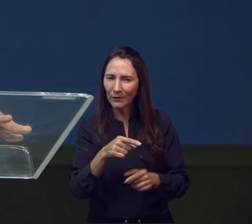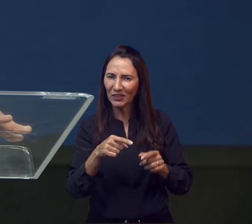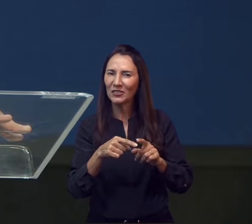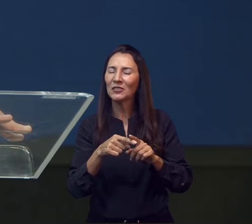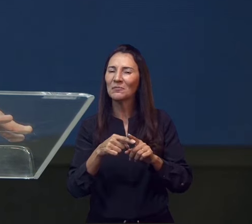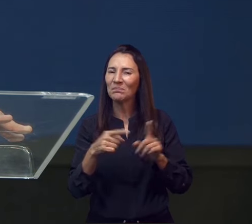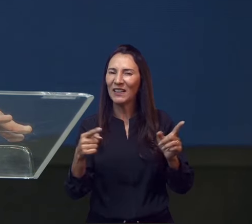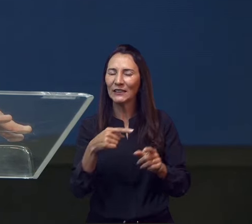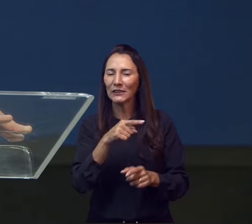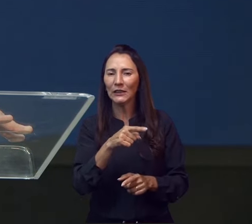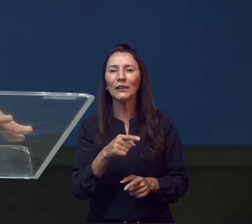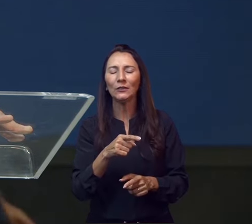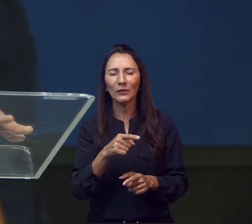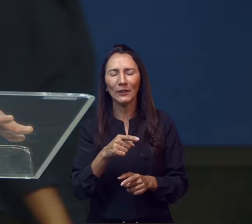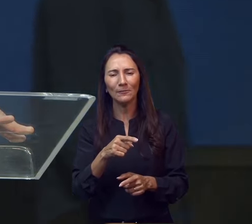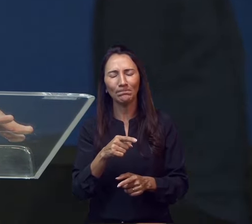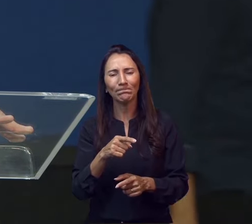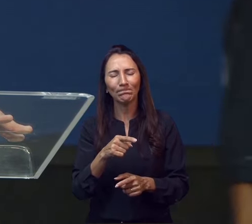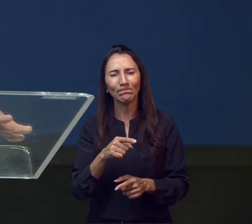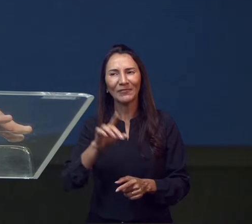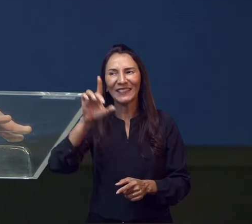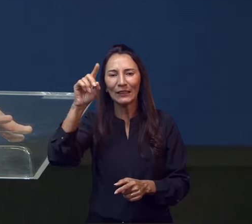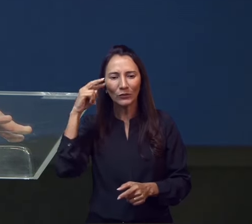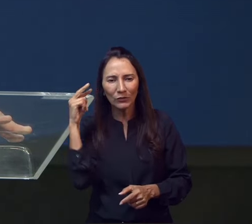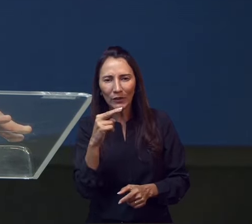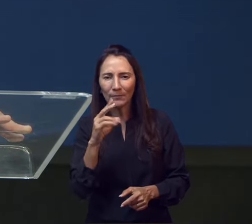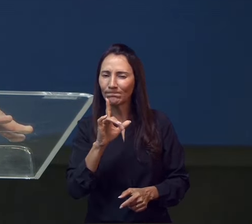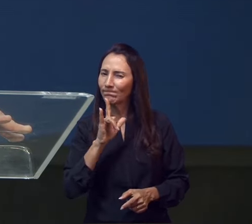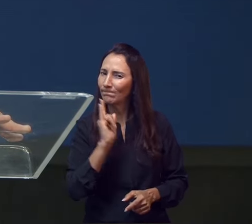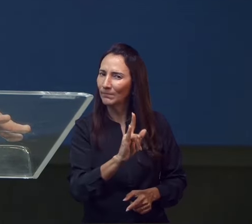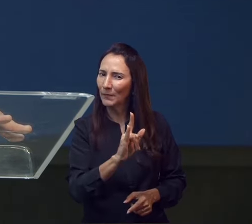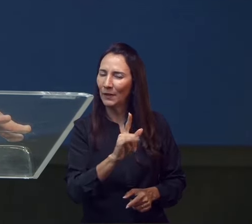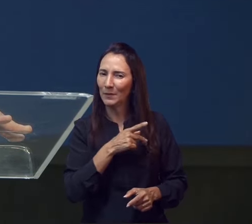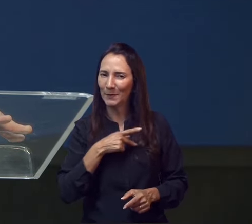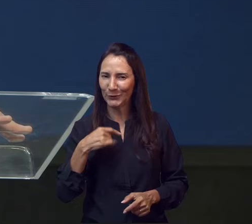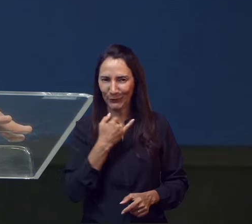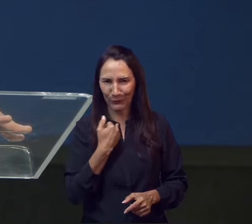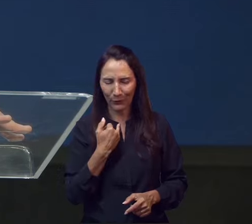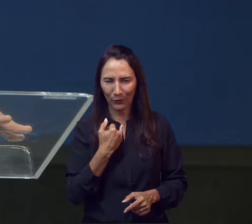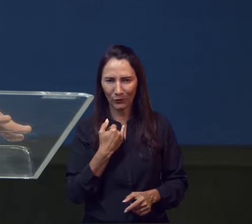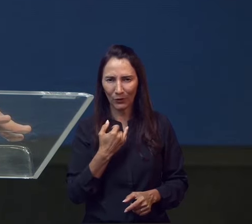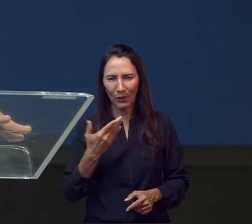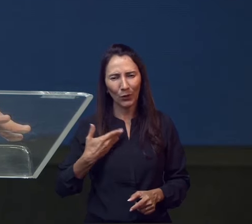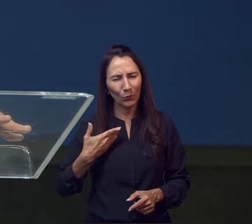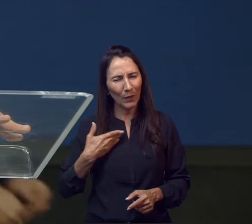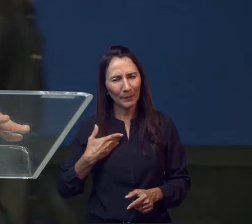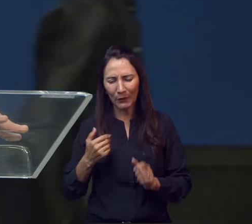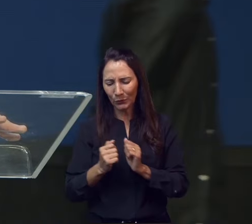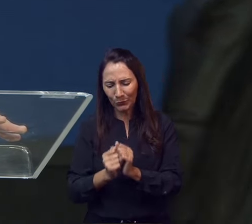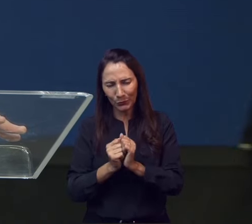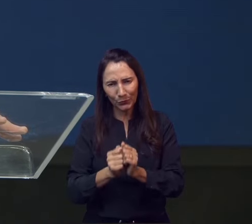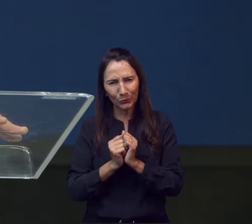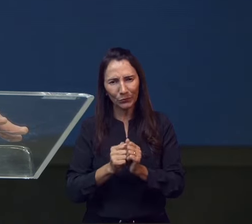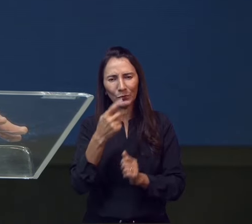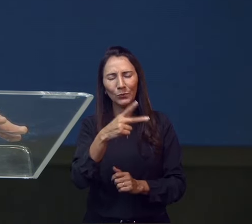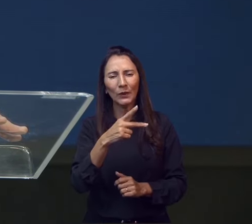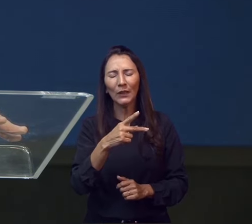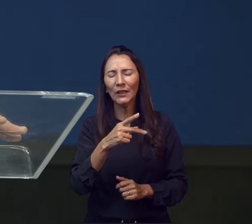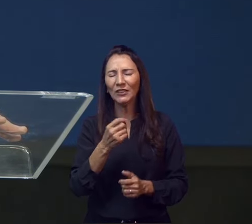céu e amado por nós um amigo que caminha junto com o pastor Jorge a tantos anos